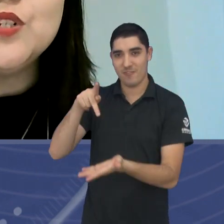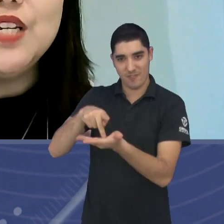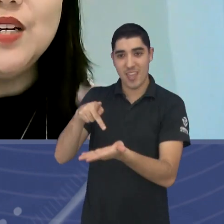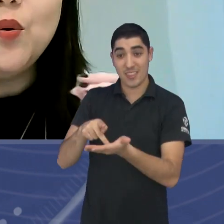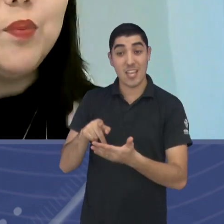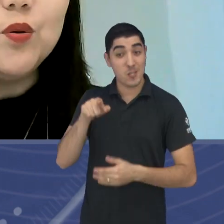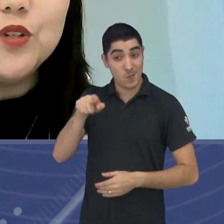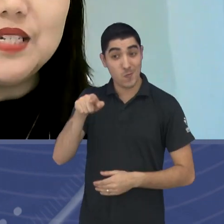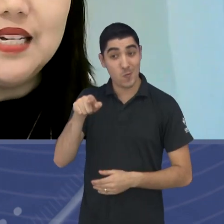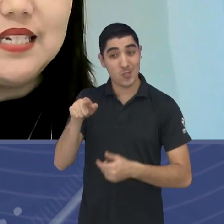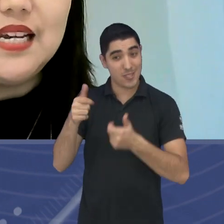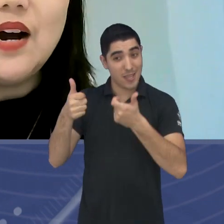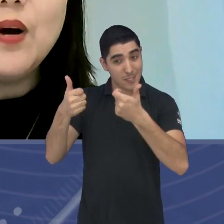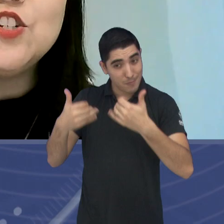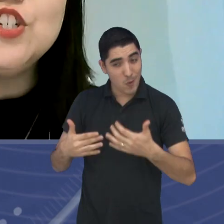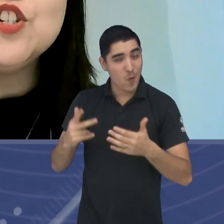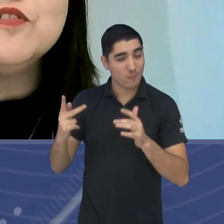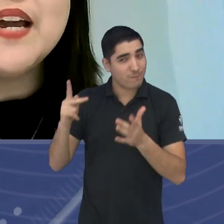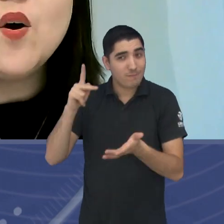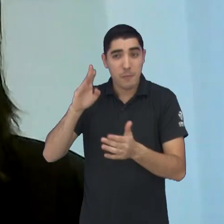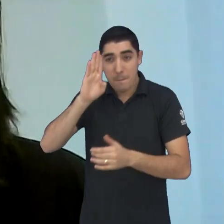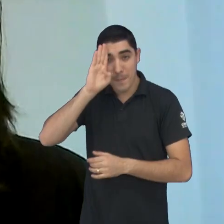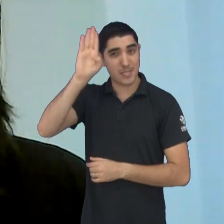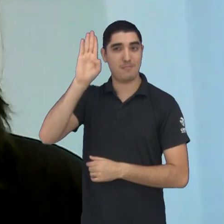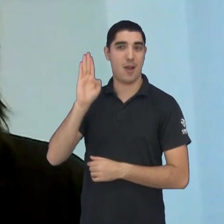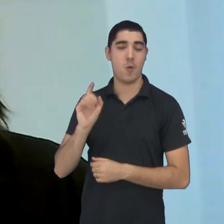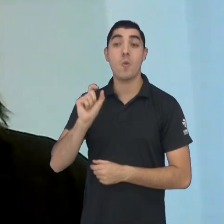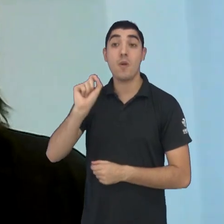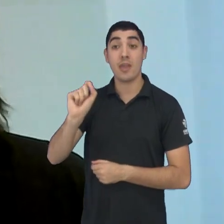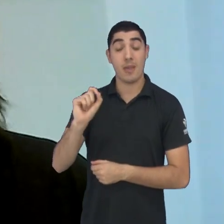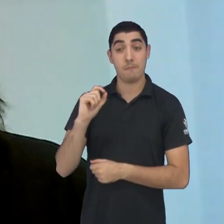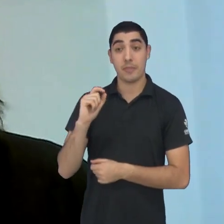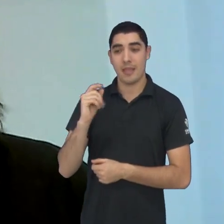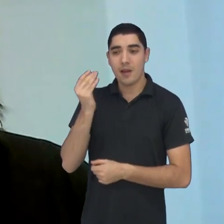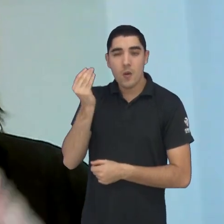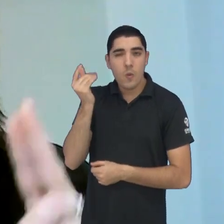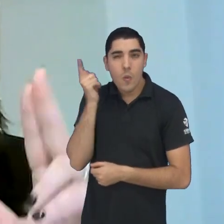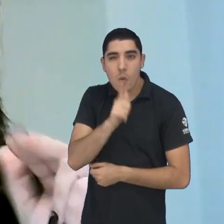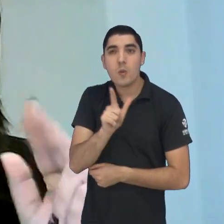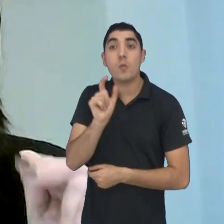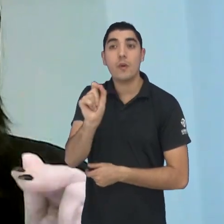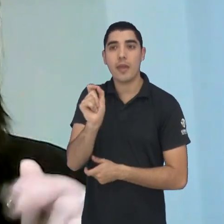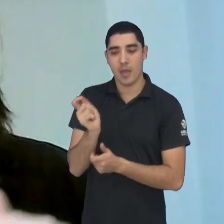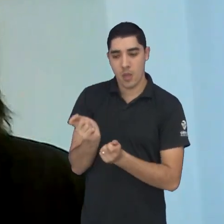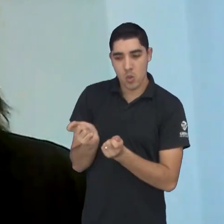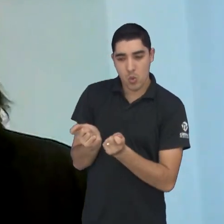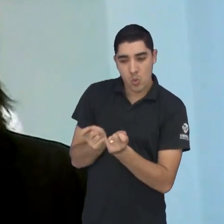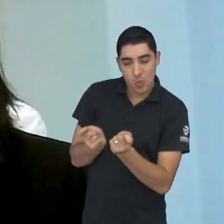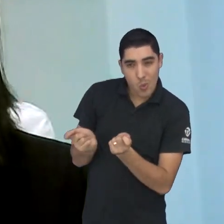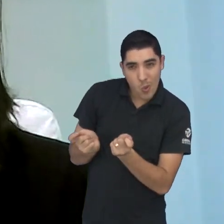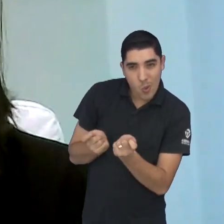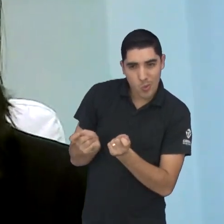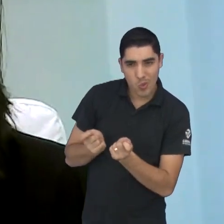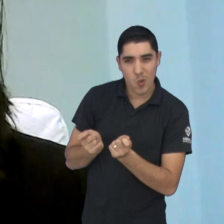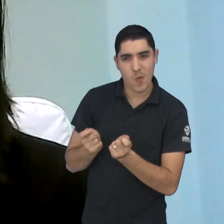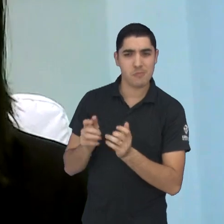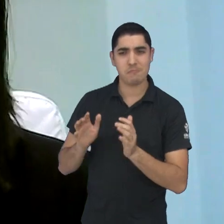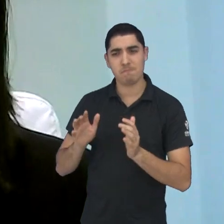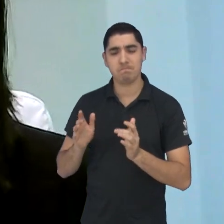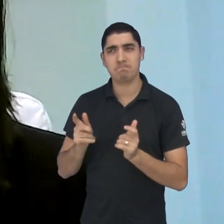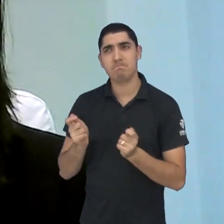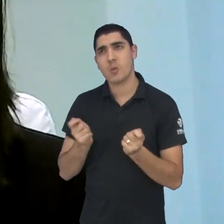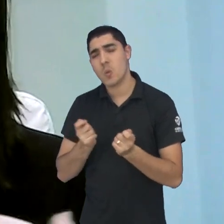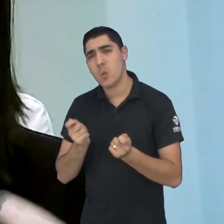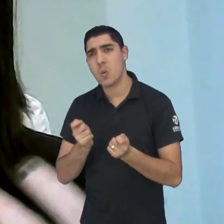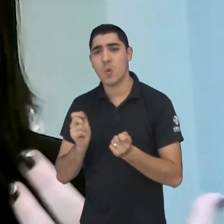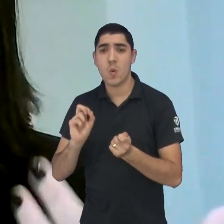já trouxe o ponto essencial. A gente só vai conseguir esse controle, posso até chamar